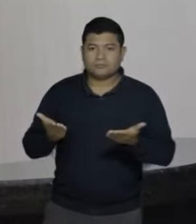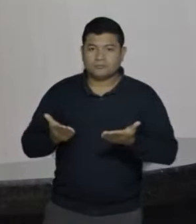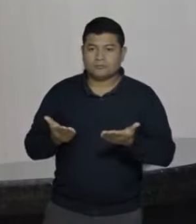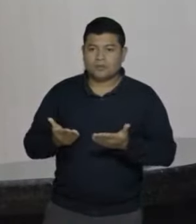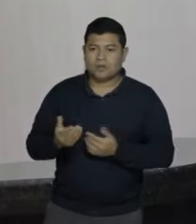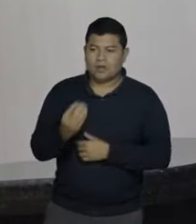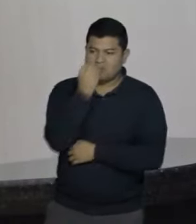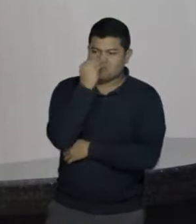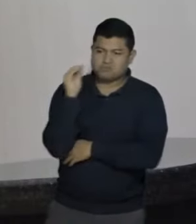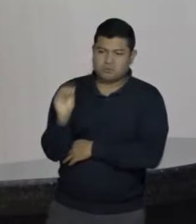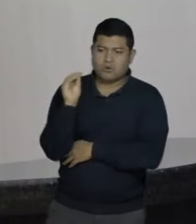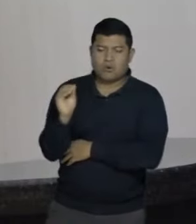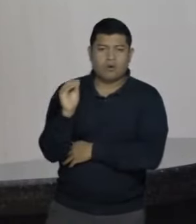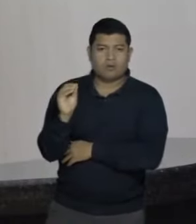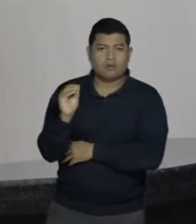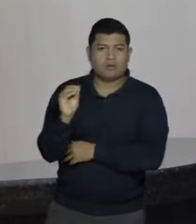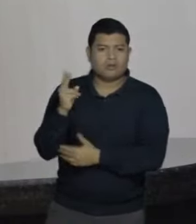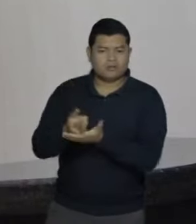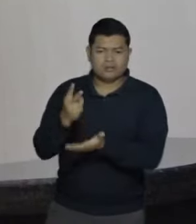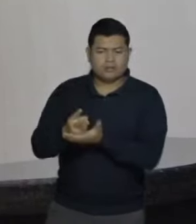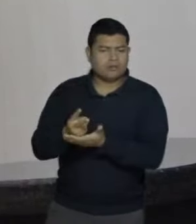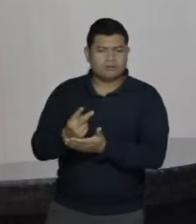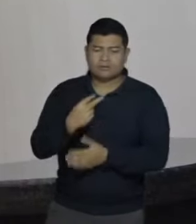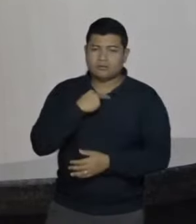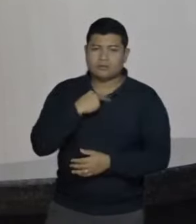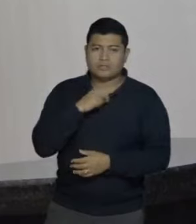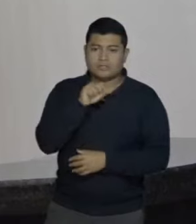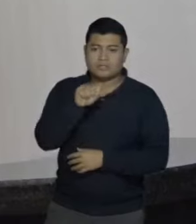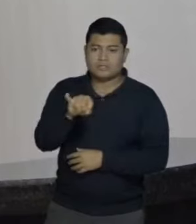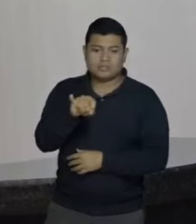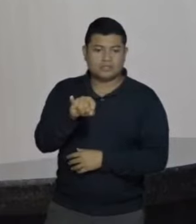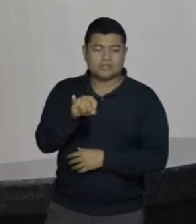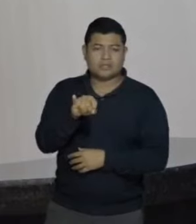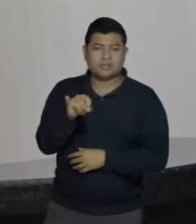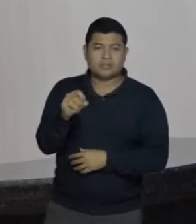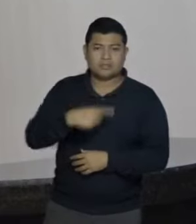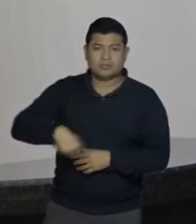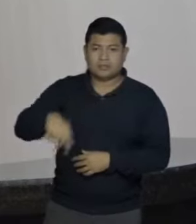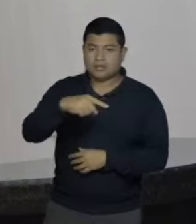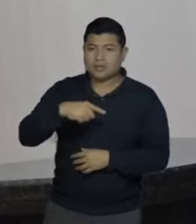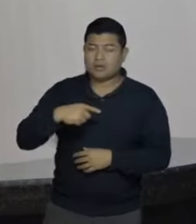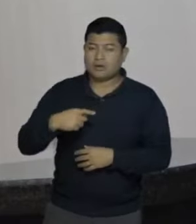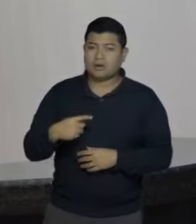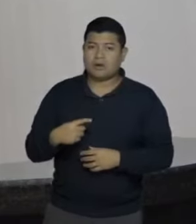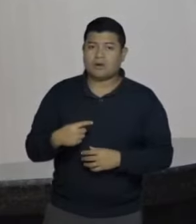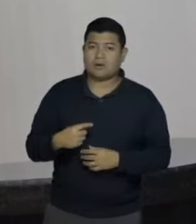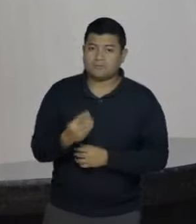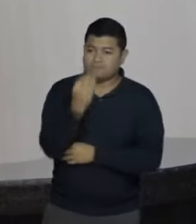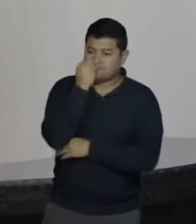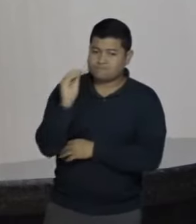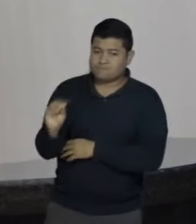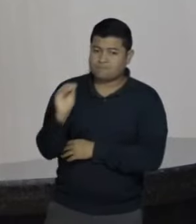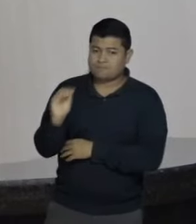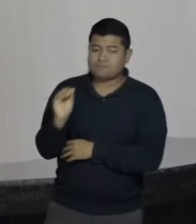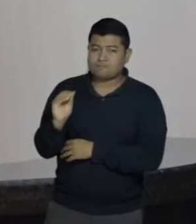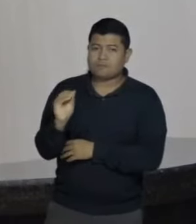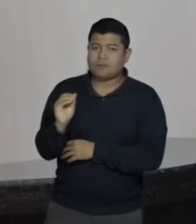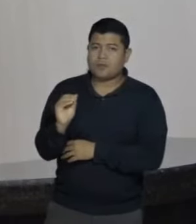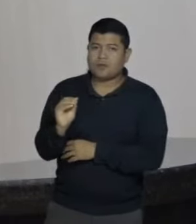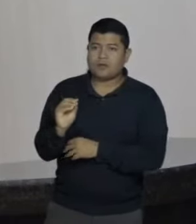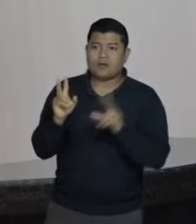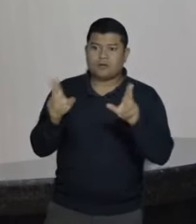inteiro e se nos ignoram na presença nos ignoram nas pautas